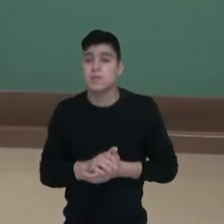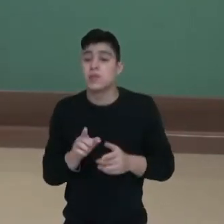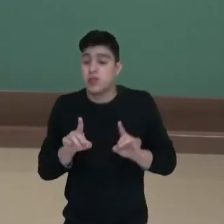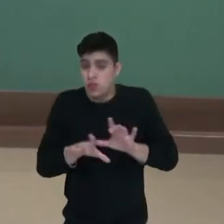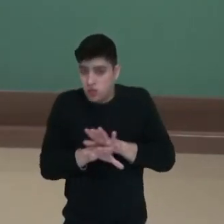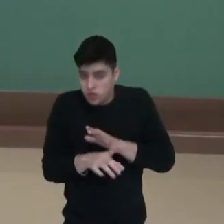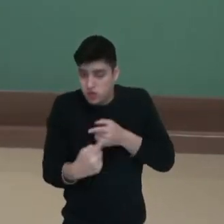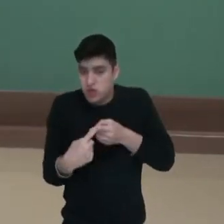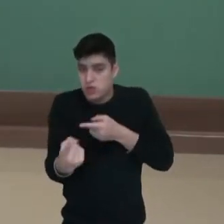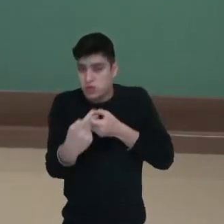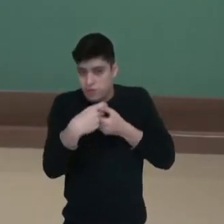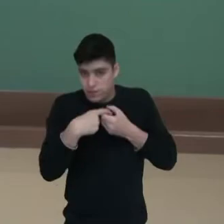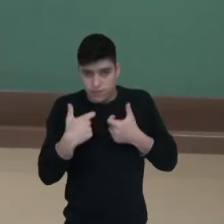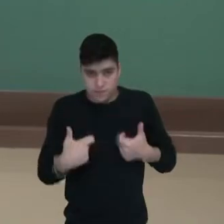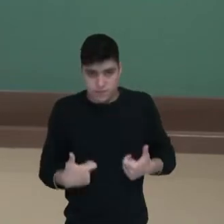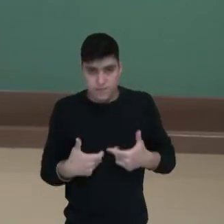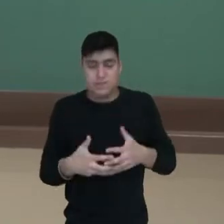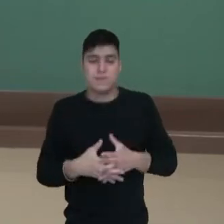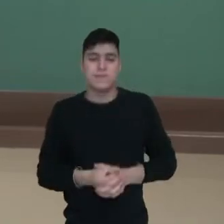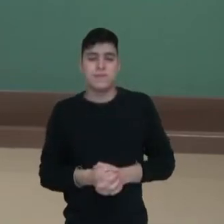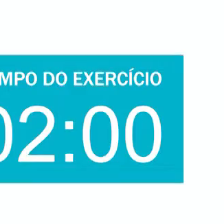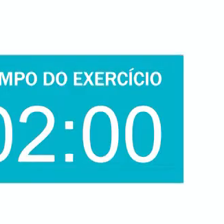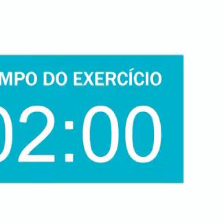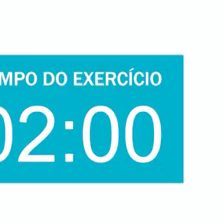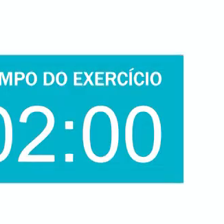nós voltaremos em sequência.